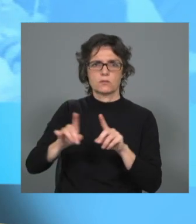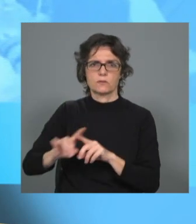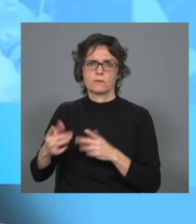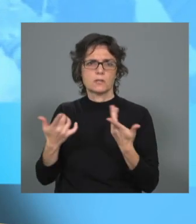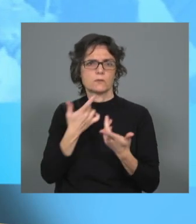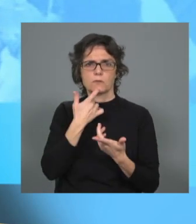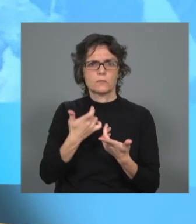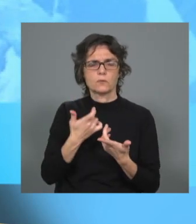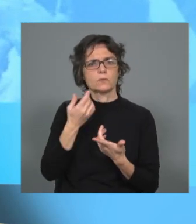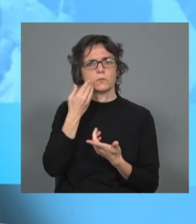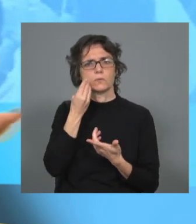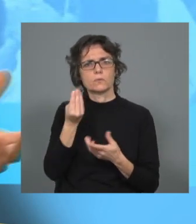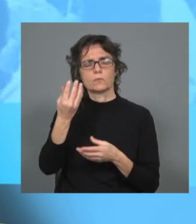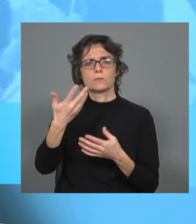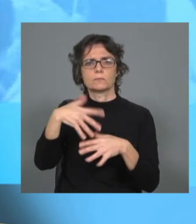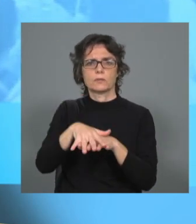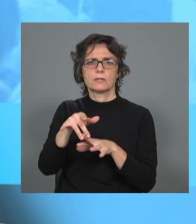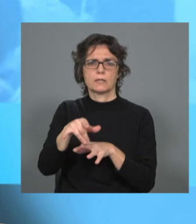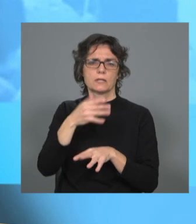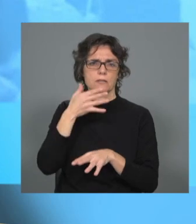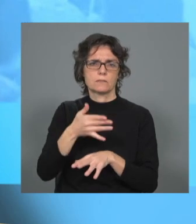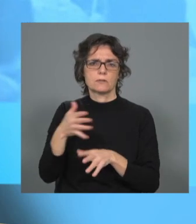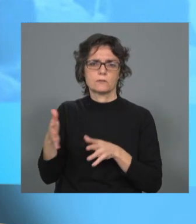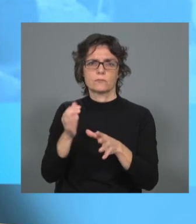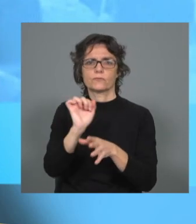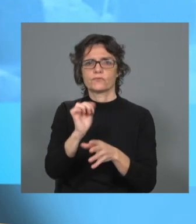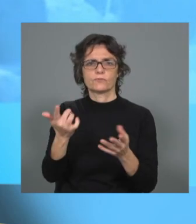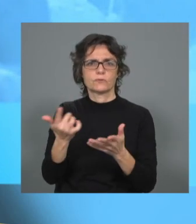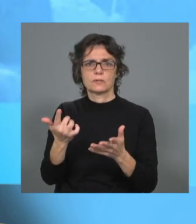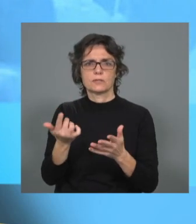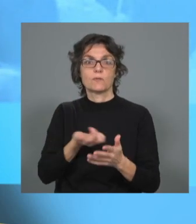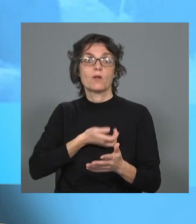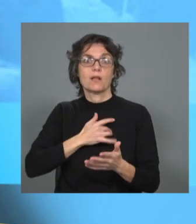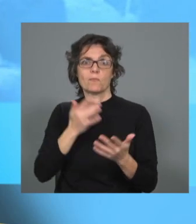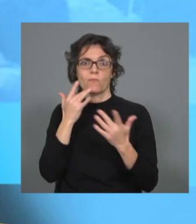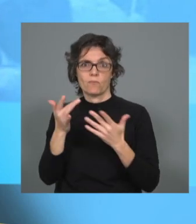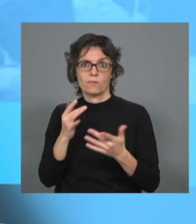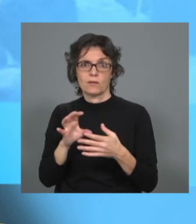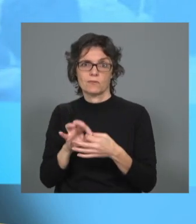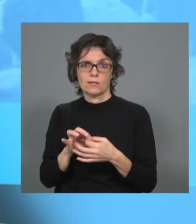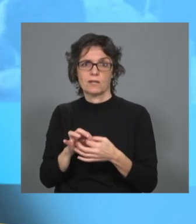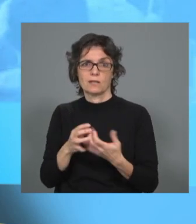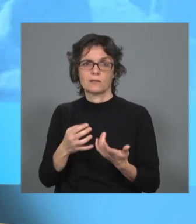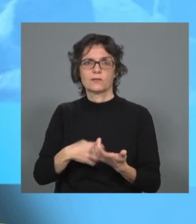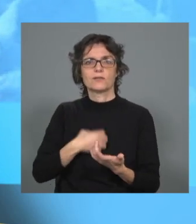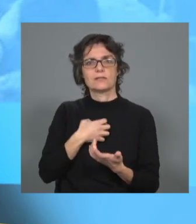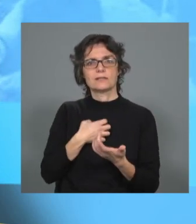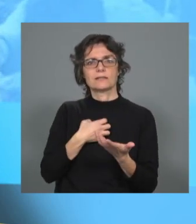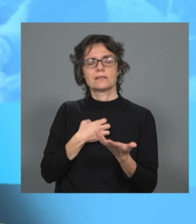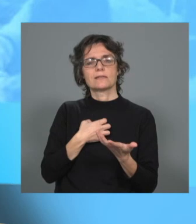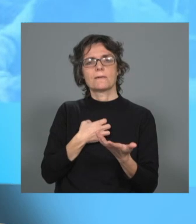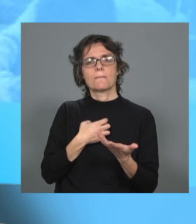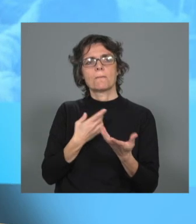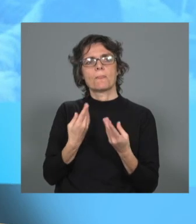estas experiências também no seu percurso, não é? No seu amor pelo teatro? Sente-se assim um